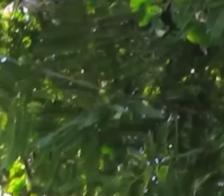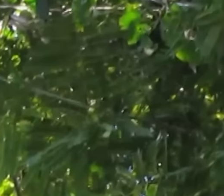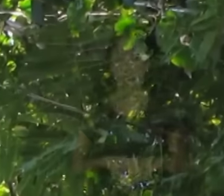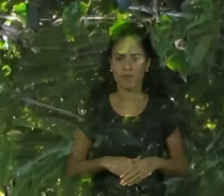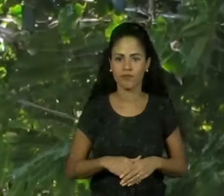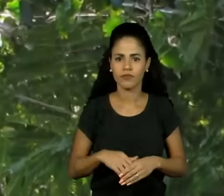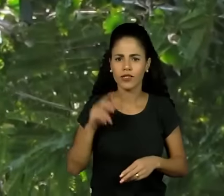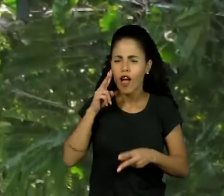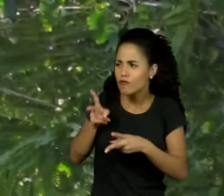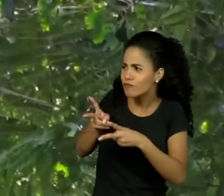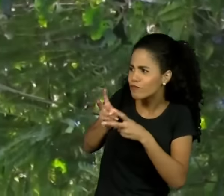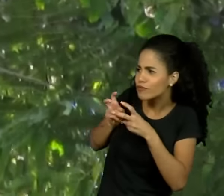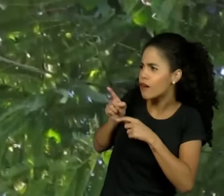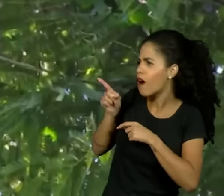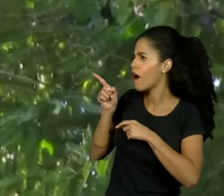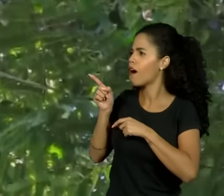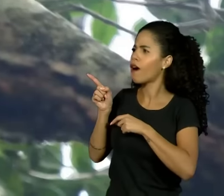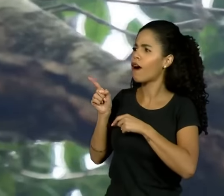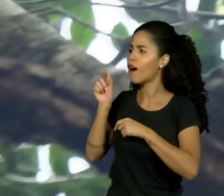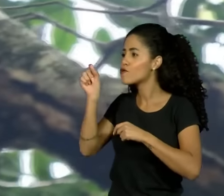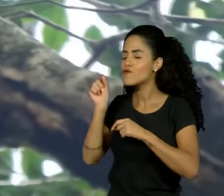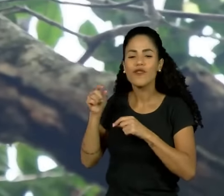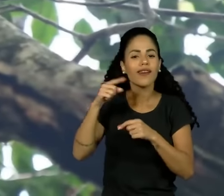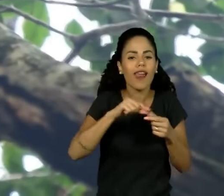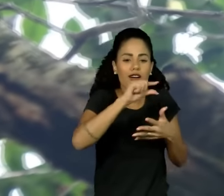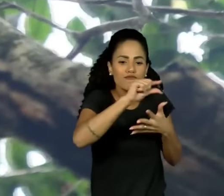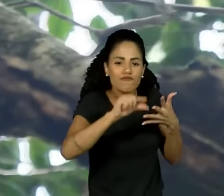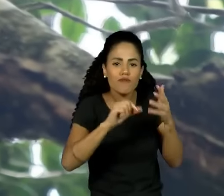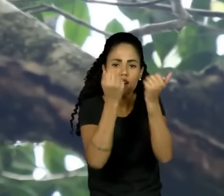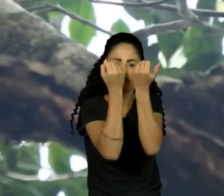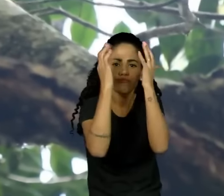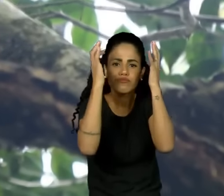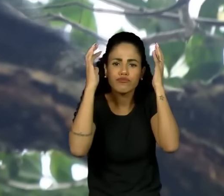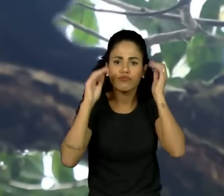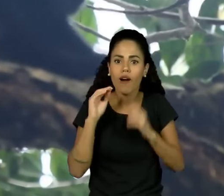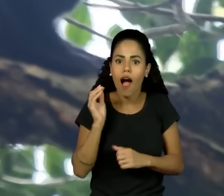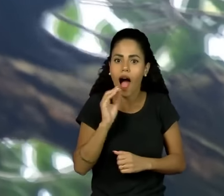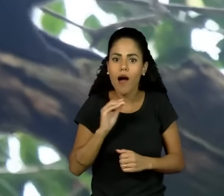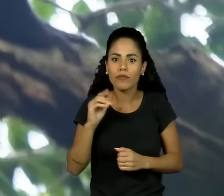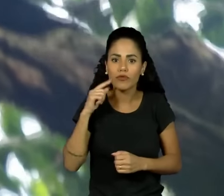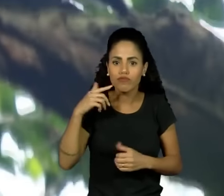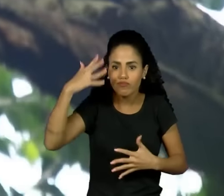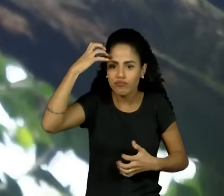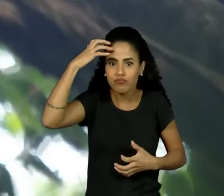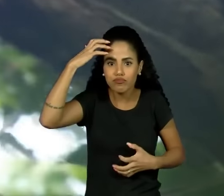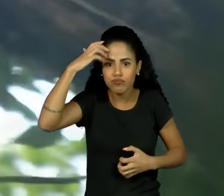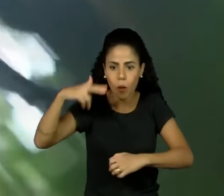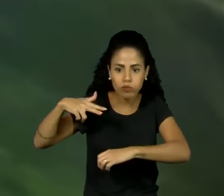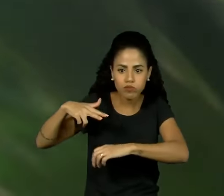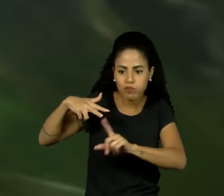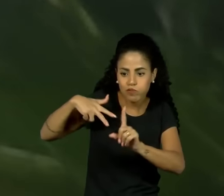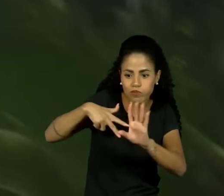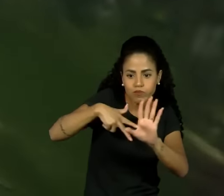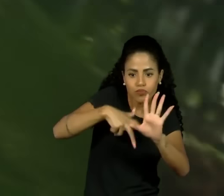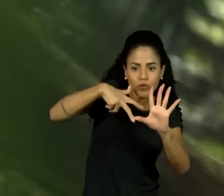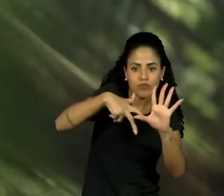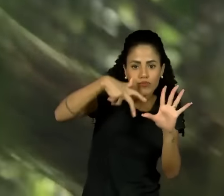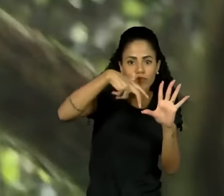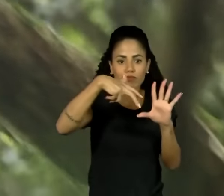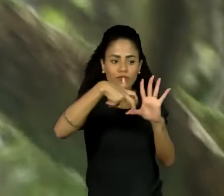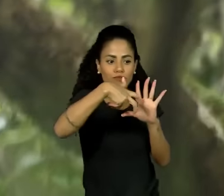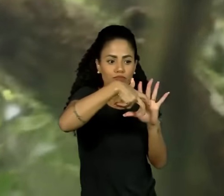O som miudinho ouvido na Mata Atlântica e a movimentação rápida nas copas das árvores podem indicar a